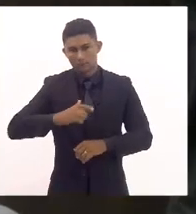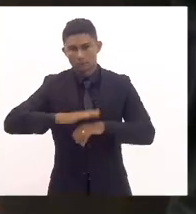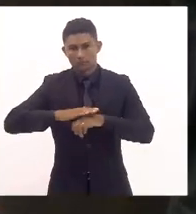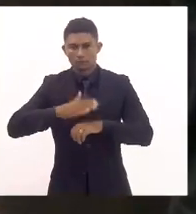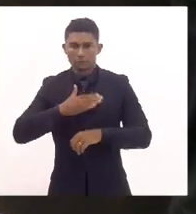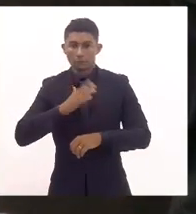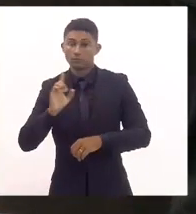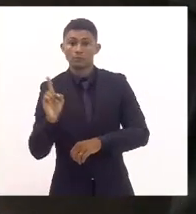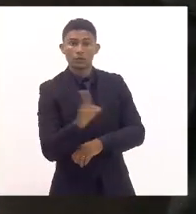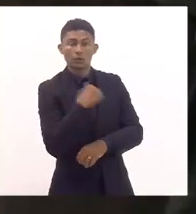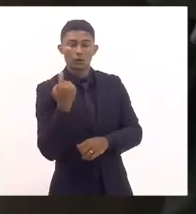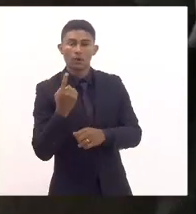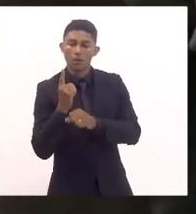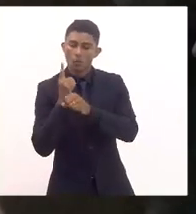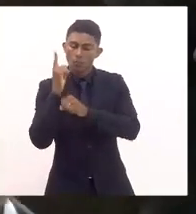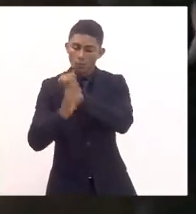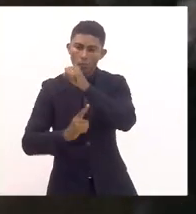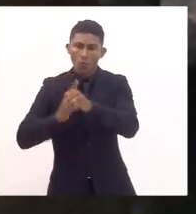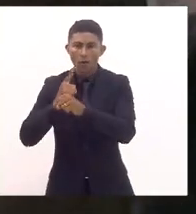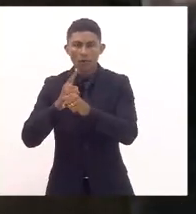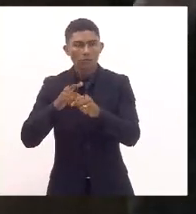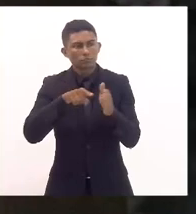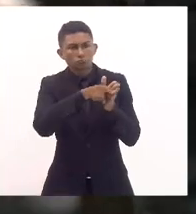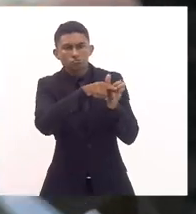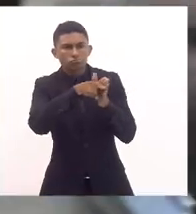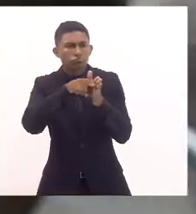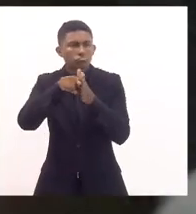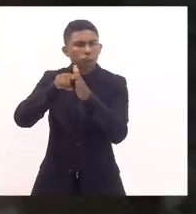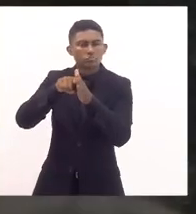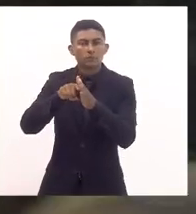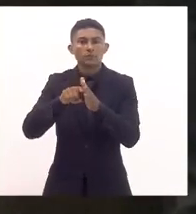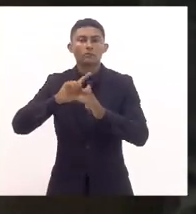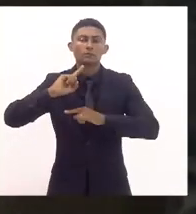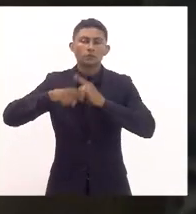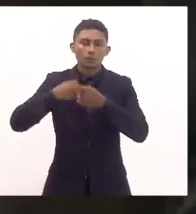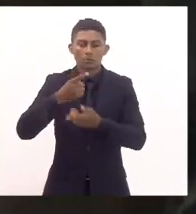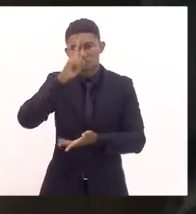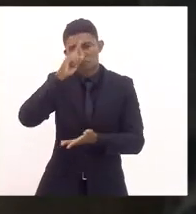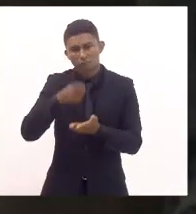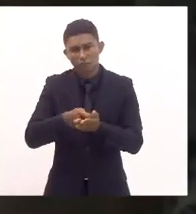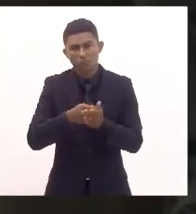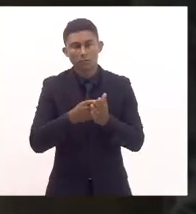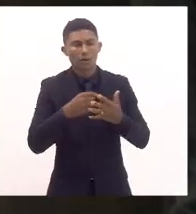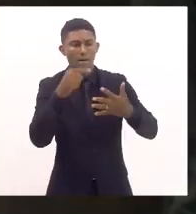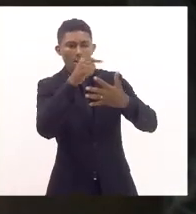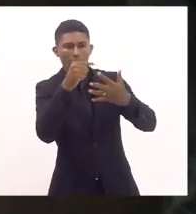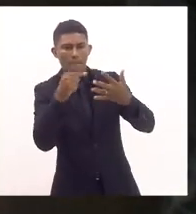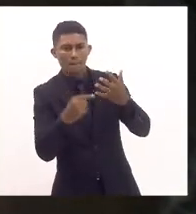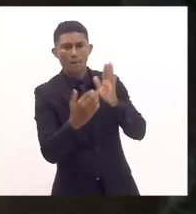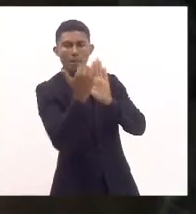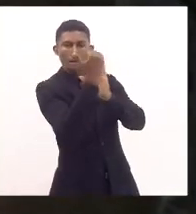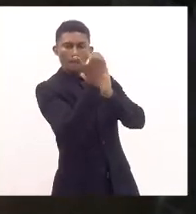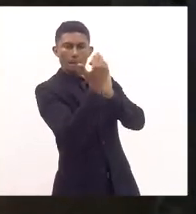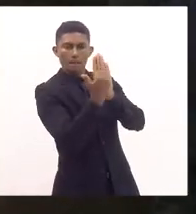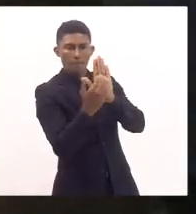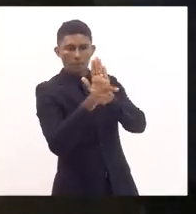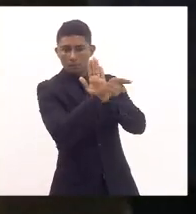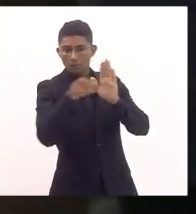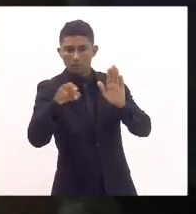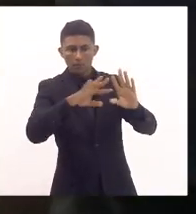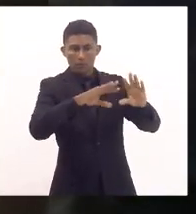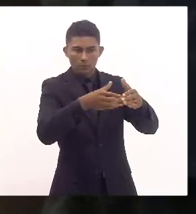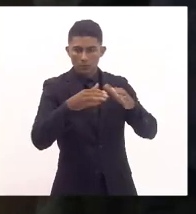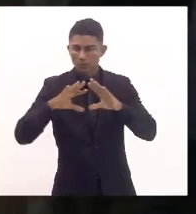trabalhamos um ano e elencamos uma série de medidas deveriam ser tomadas juntar as agências